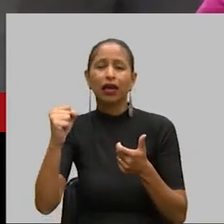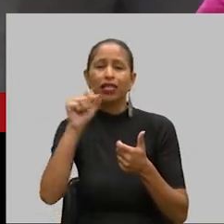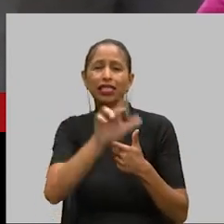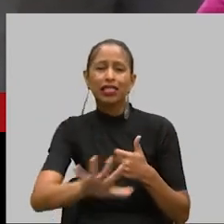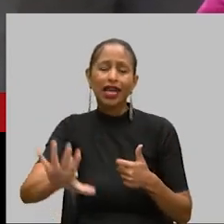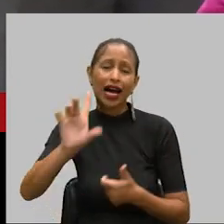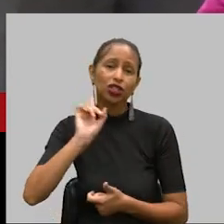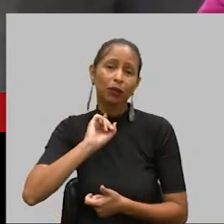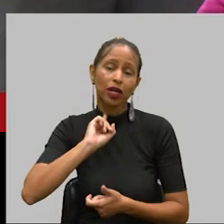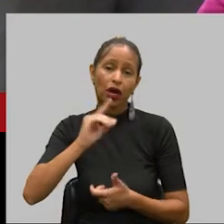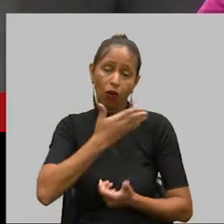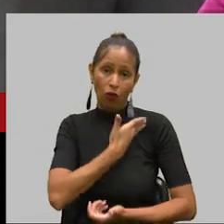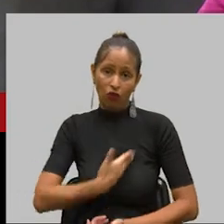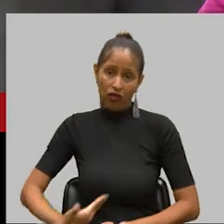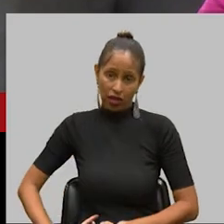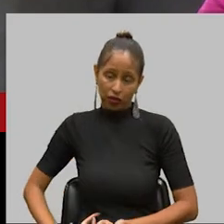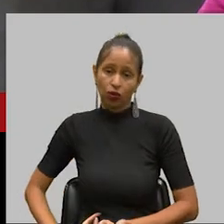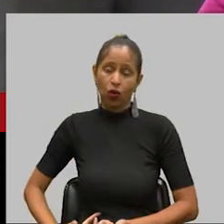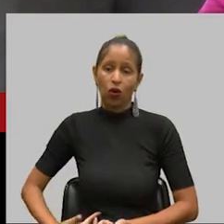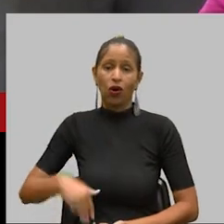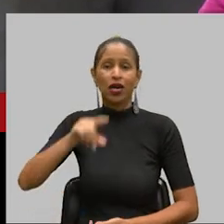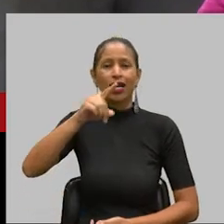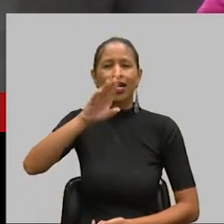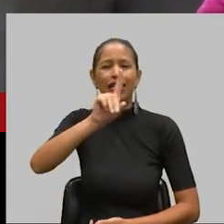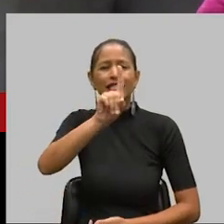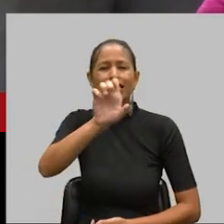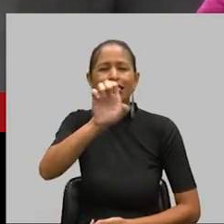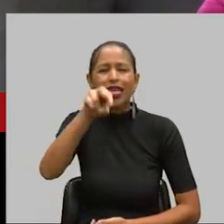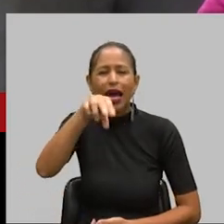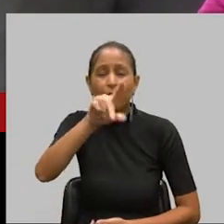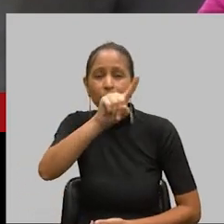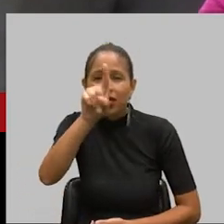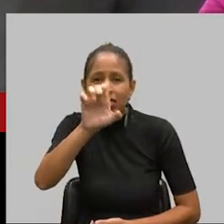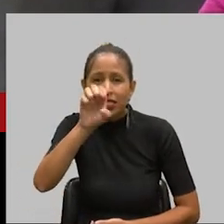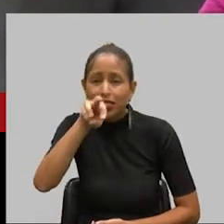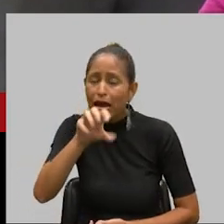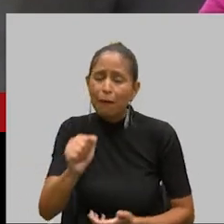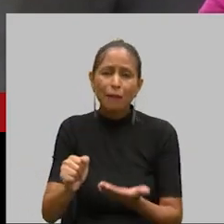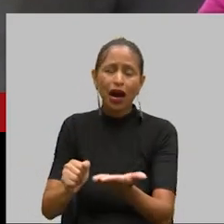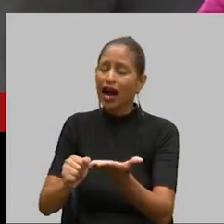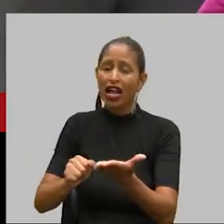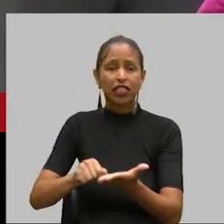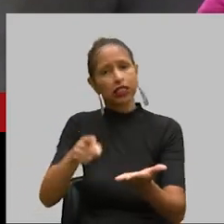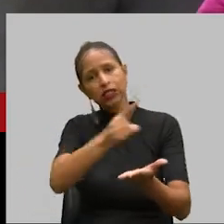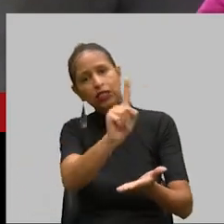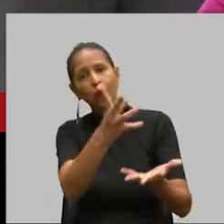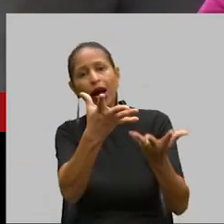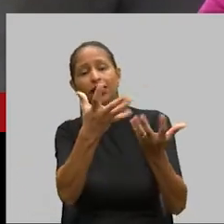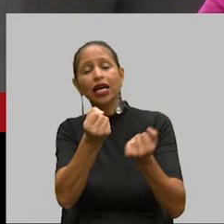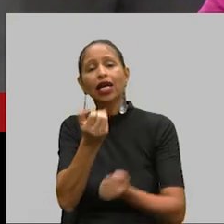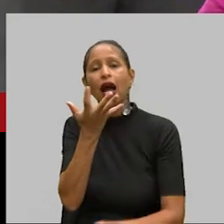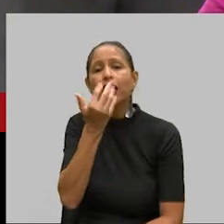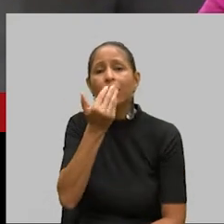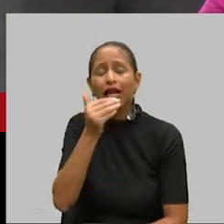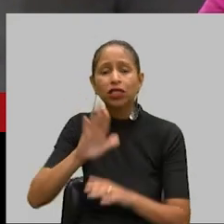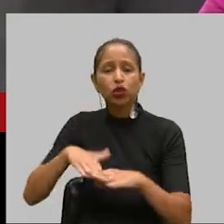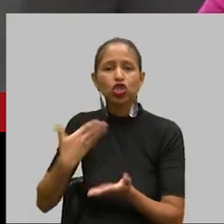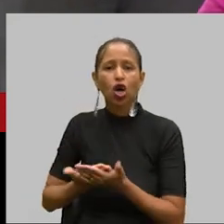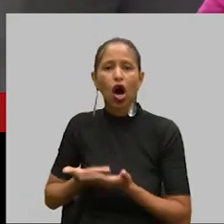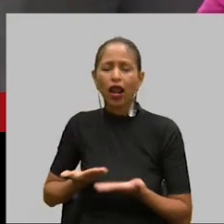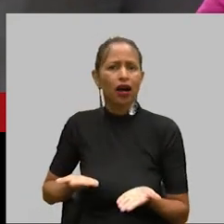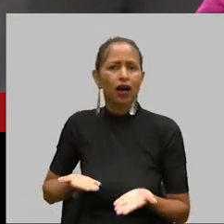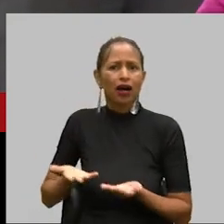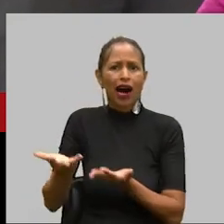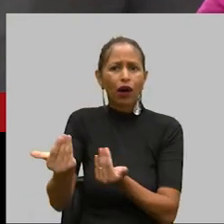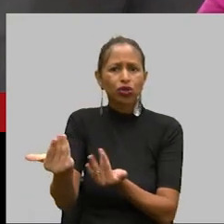atual governador de estado Romeu Zema como ele nega um direito à alimentação escolar aos jovens